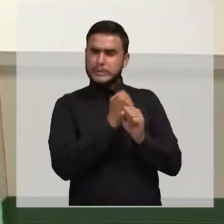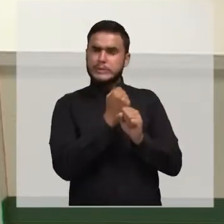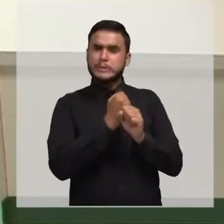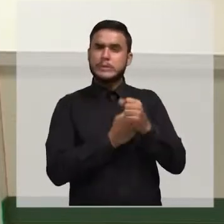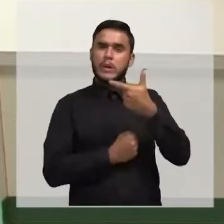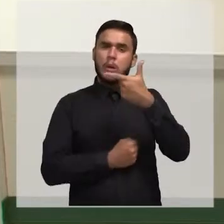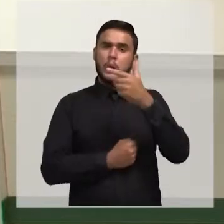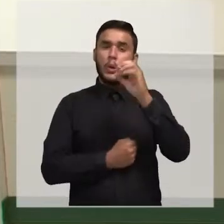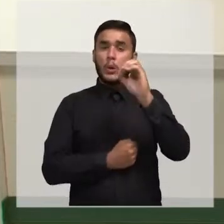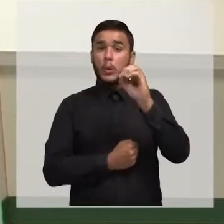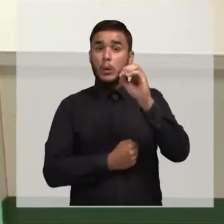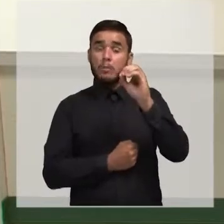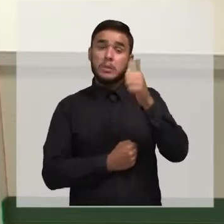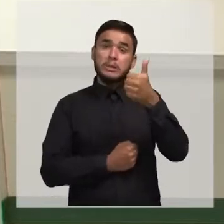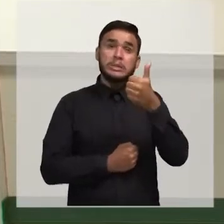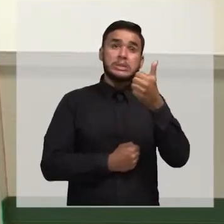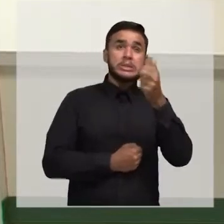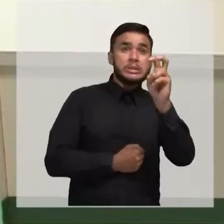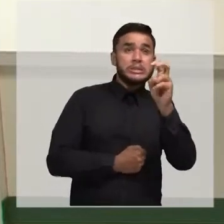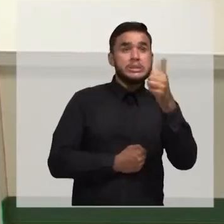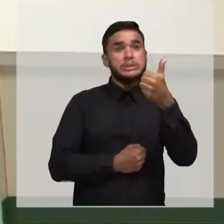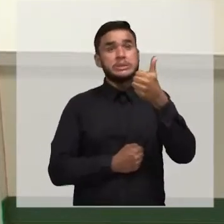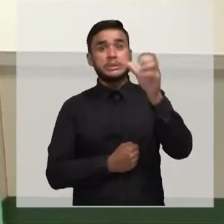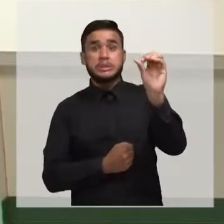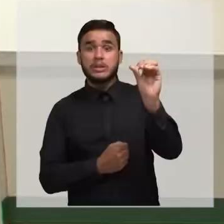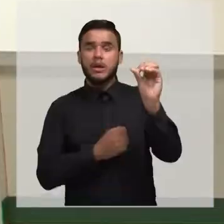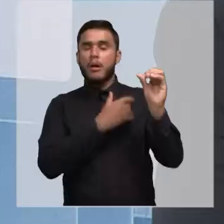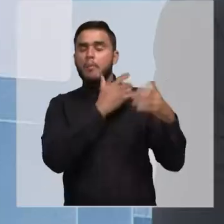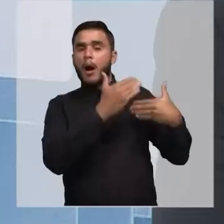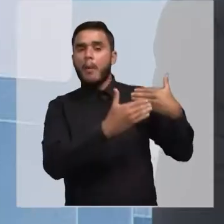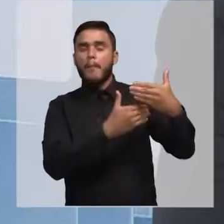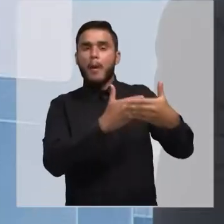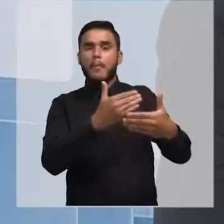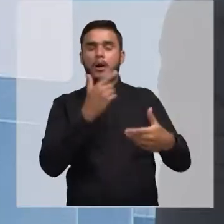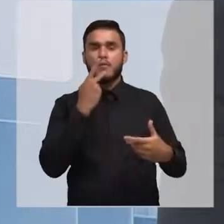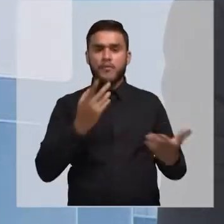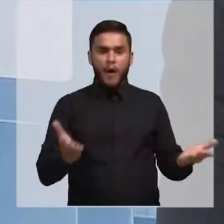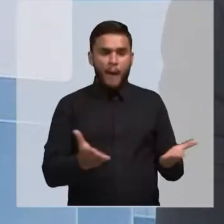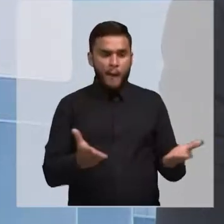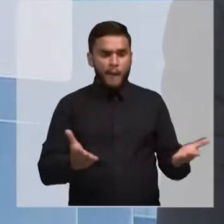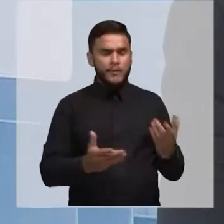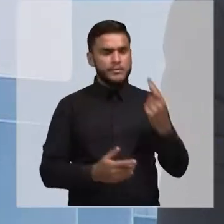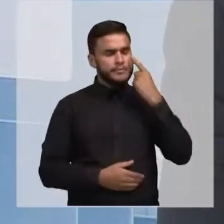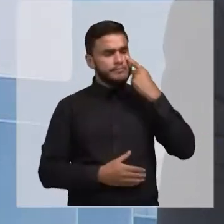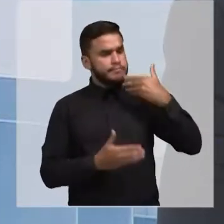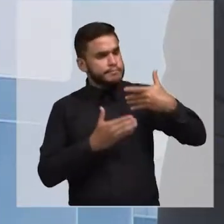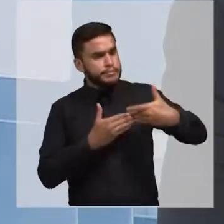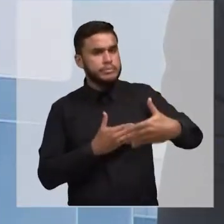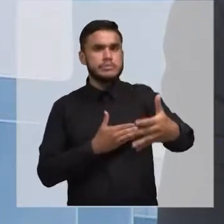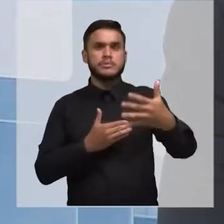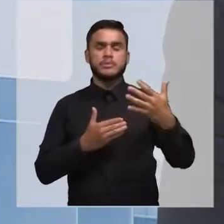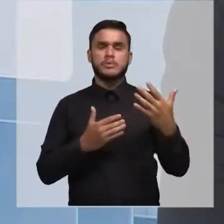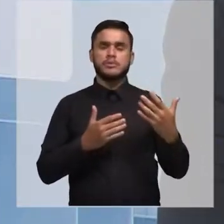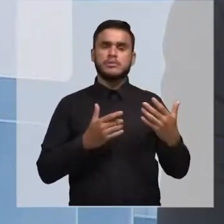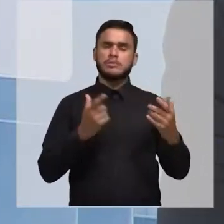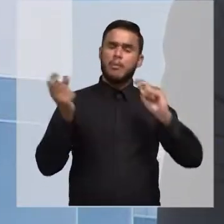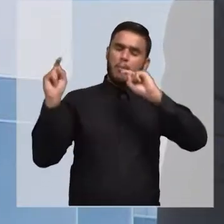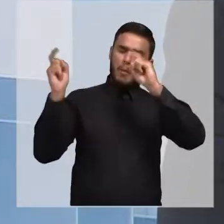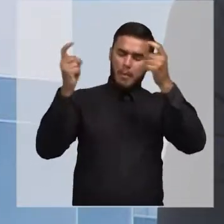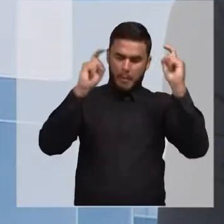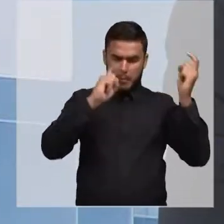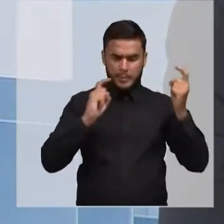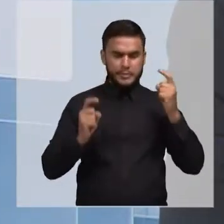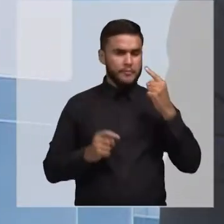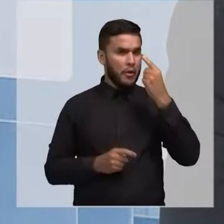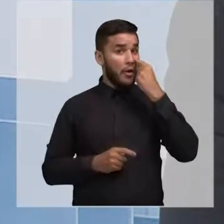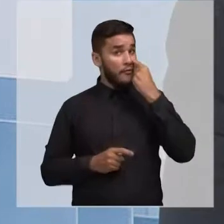República Brasileira, Luiz, né, os 500 anos de nação, pegando o Império e a República,